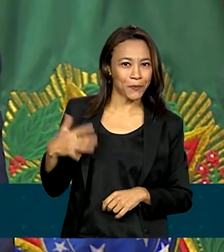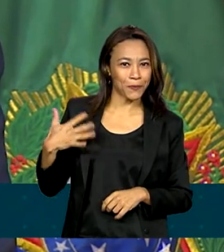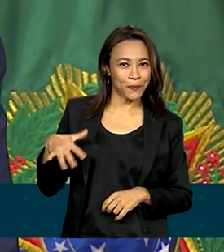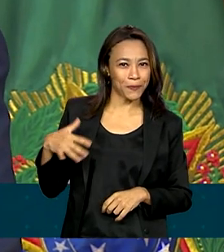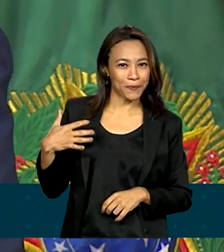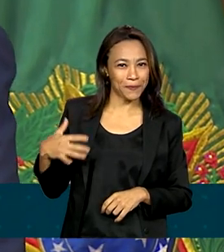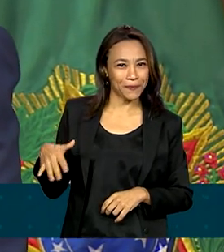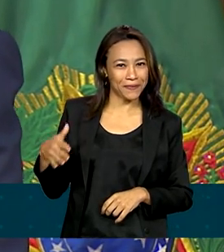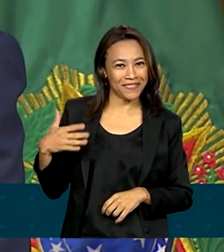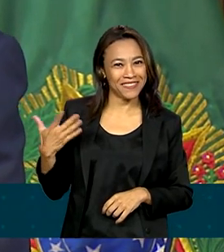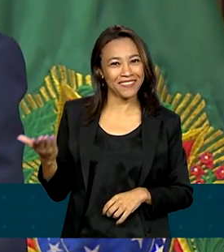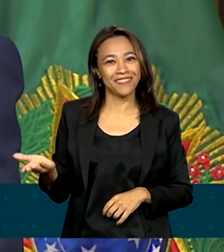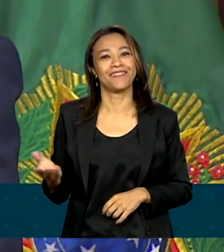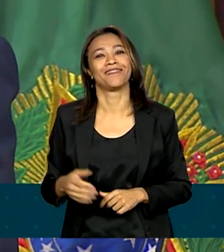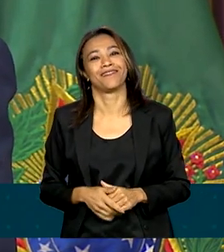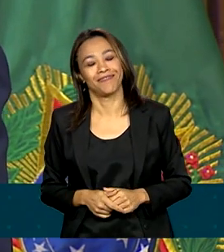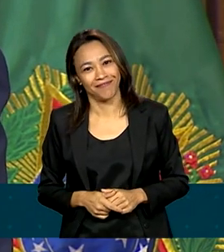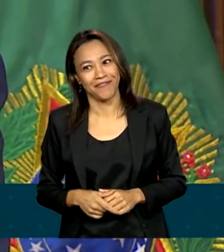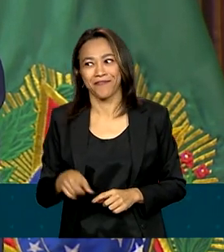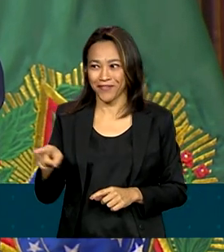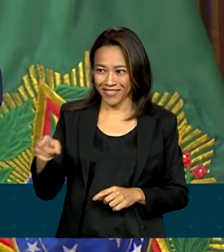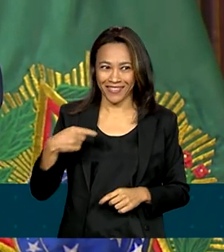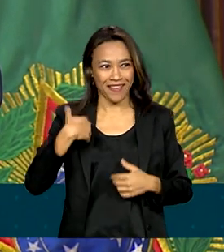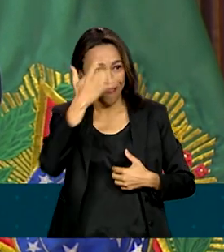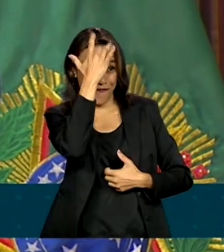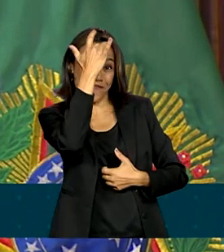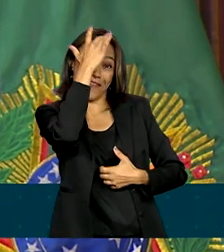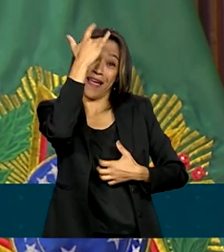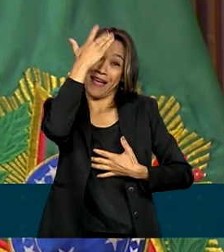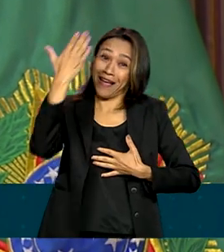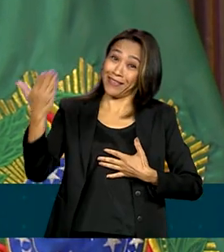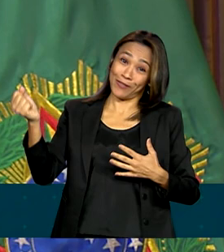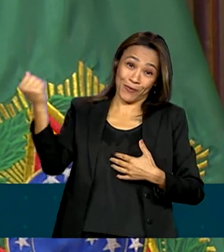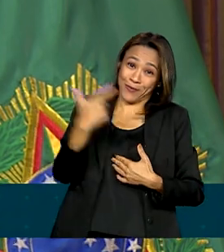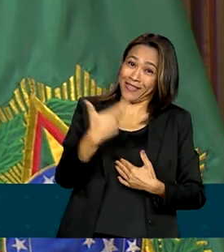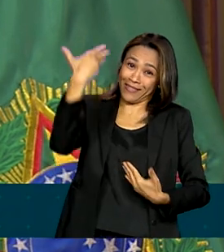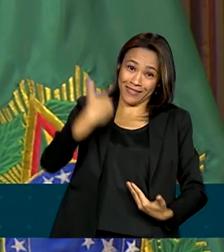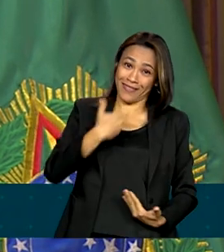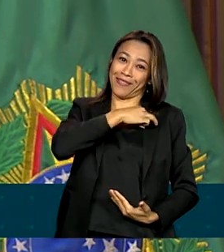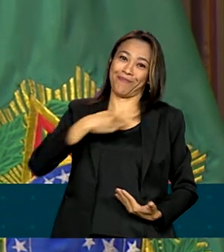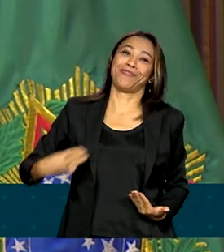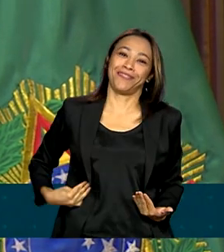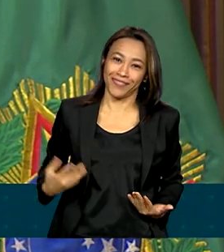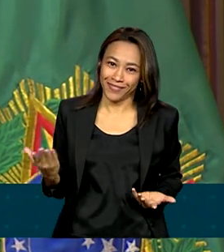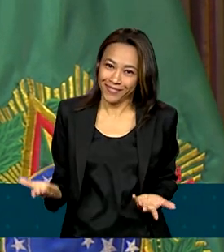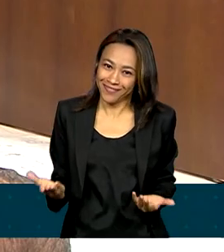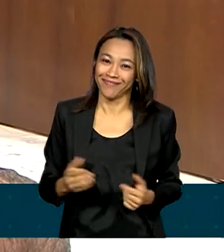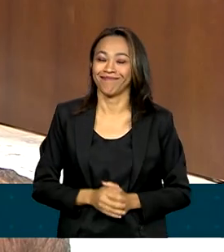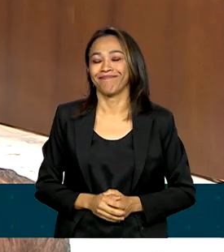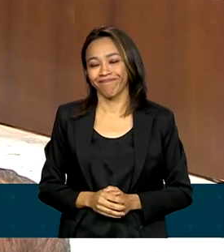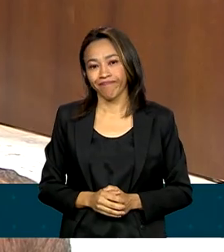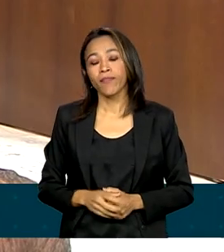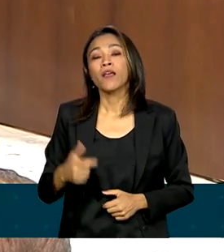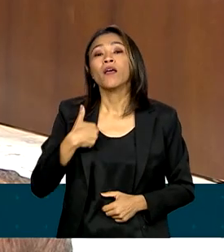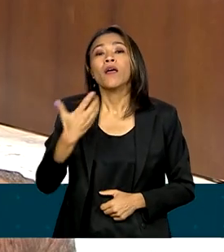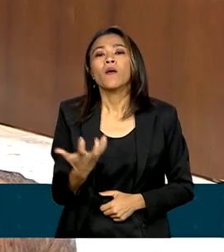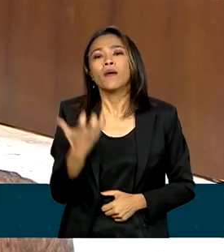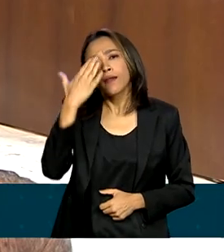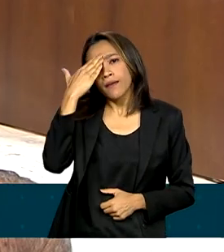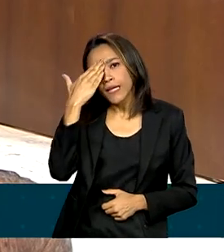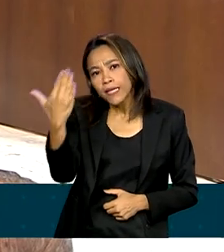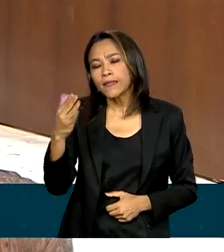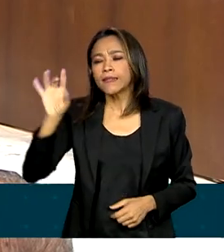eu queria... Se o senhor quiser, talvez a vida de apresentador seja mais fácil de ministro das Relações Institucionais. Eu queria agradecer a